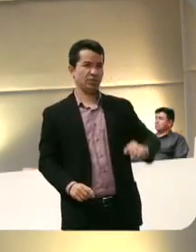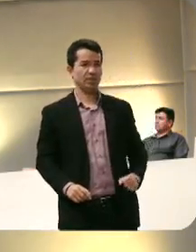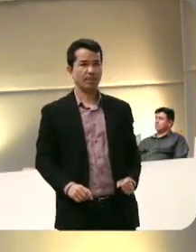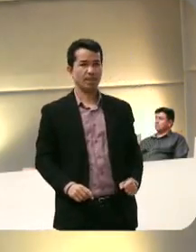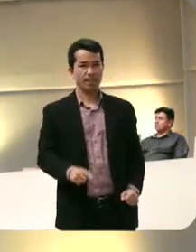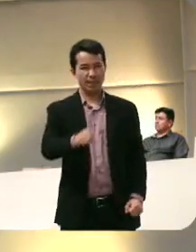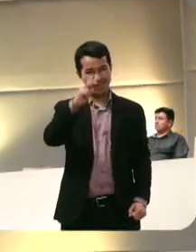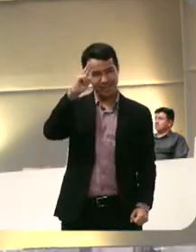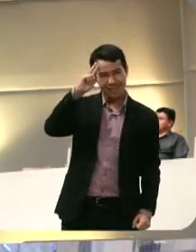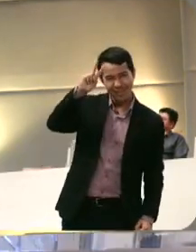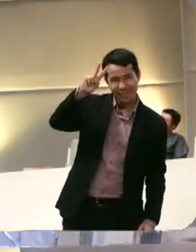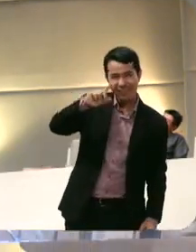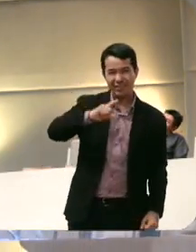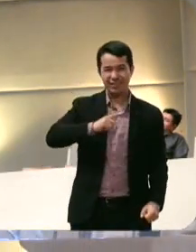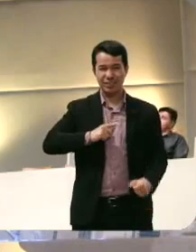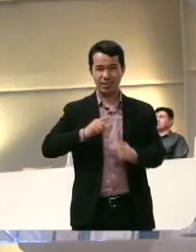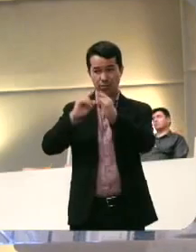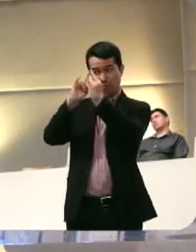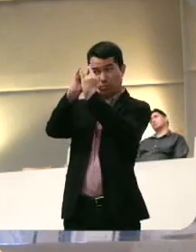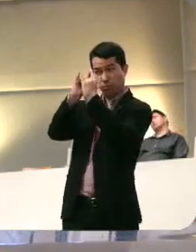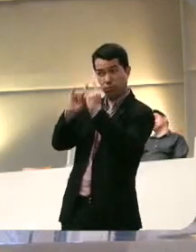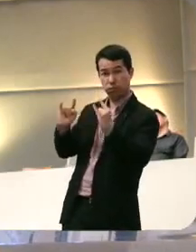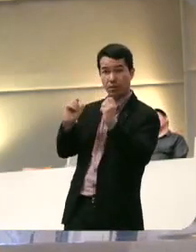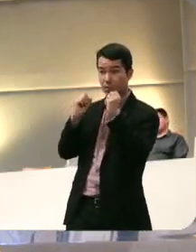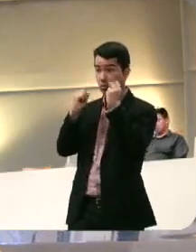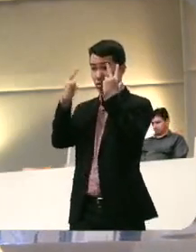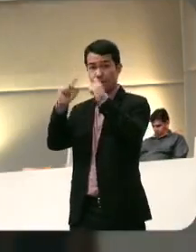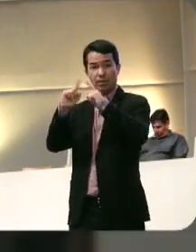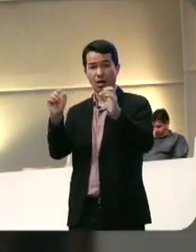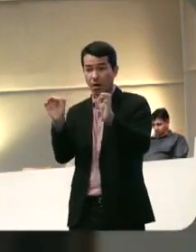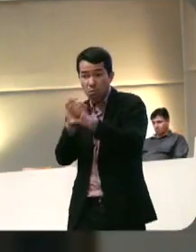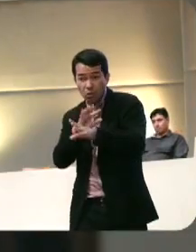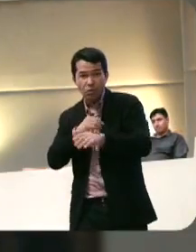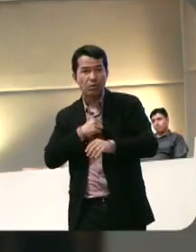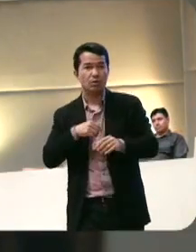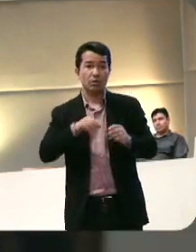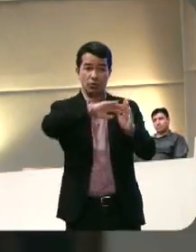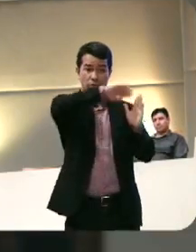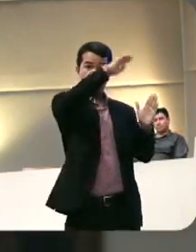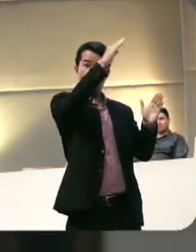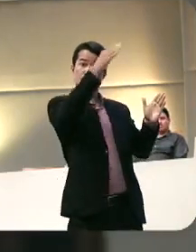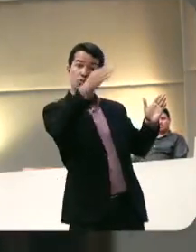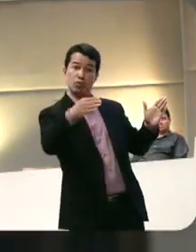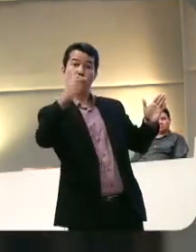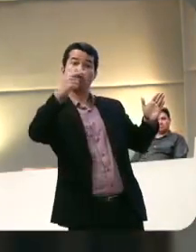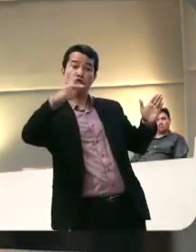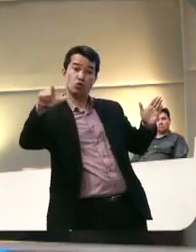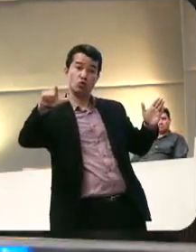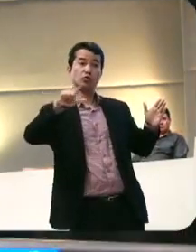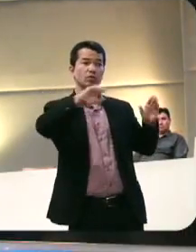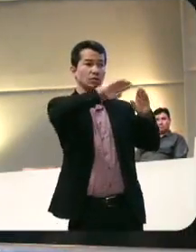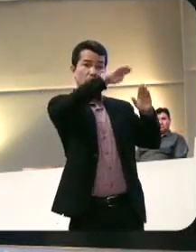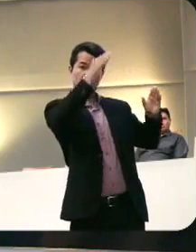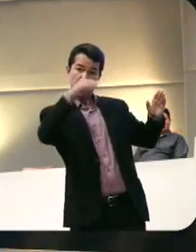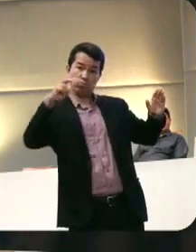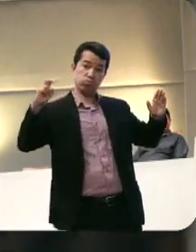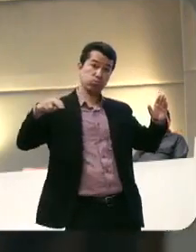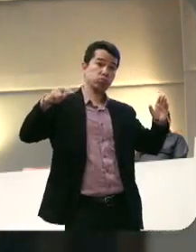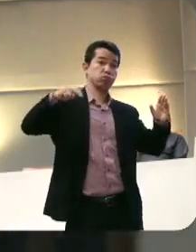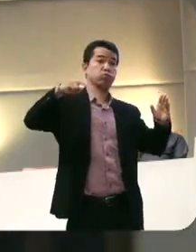você ler o relato, quando eles chegam no Sinai, é muito interessante o que acontece. Quando o povo de Israel chega no